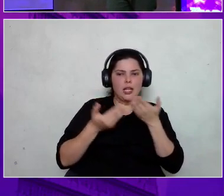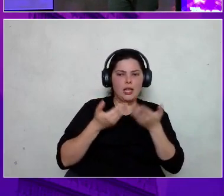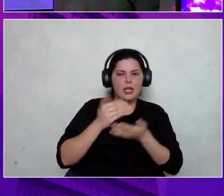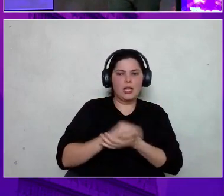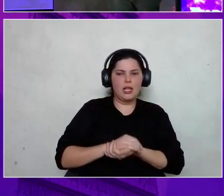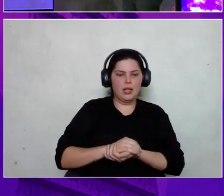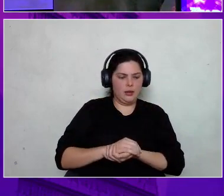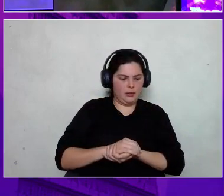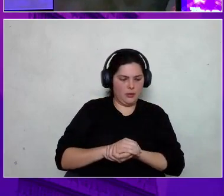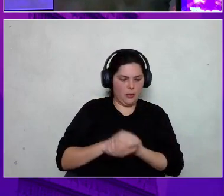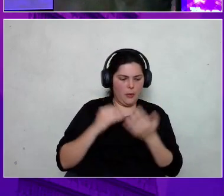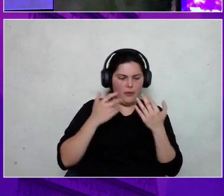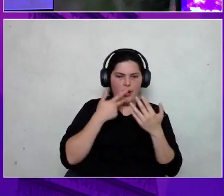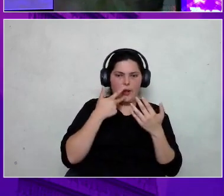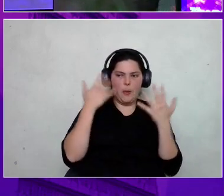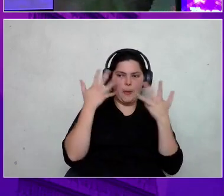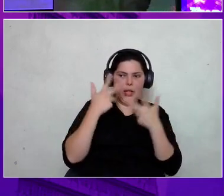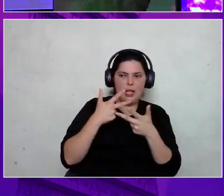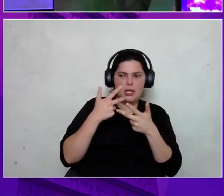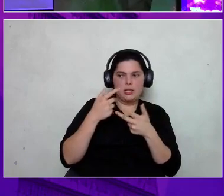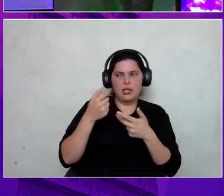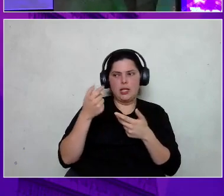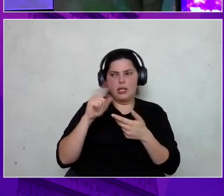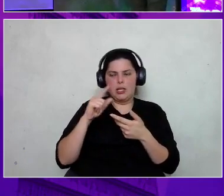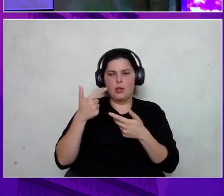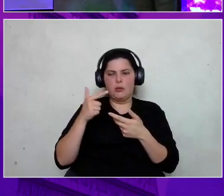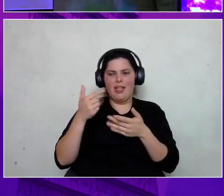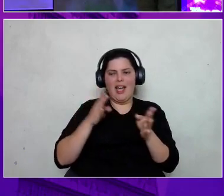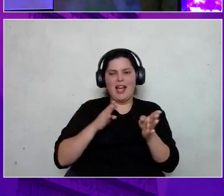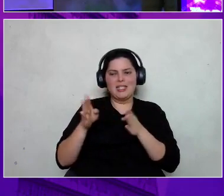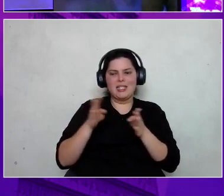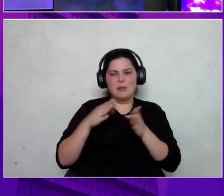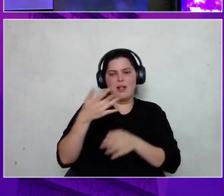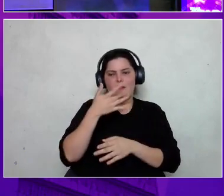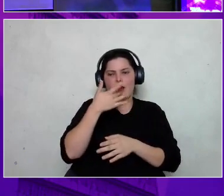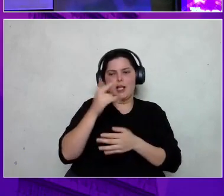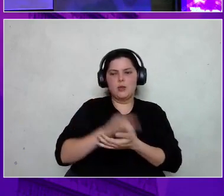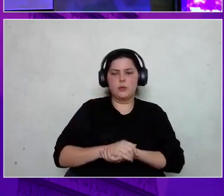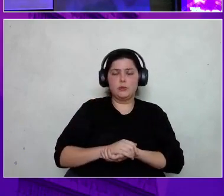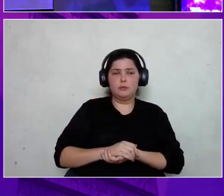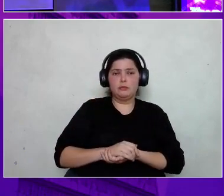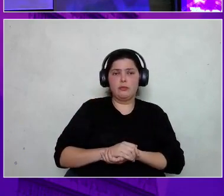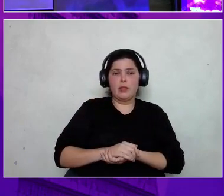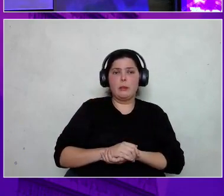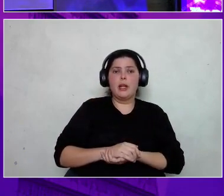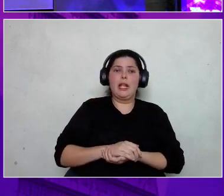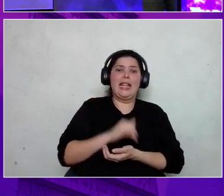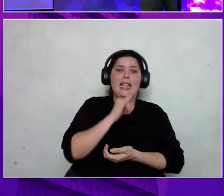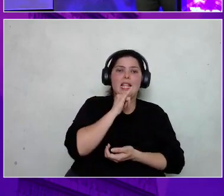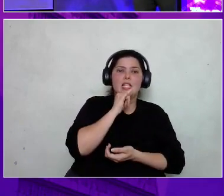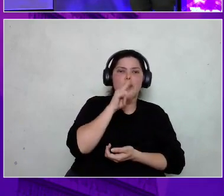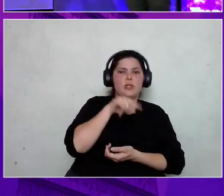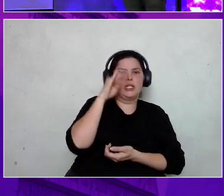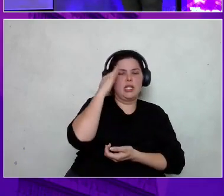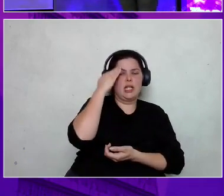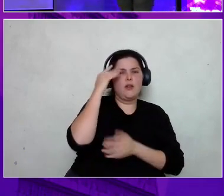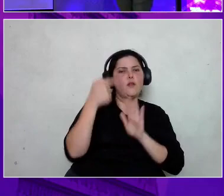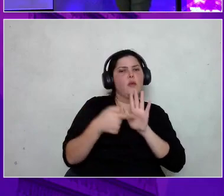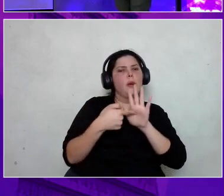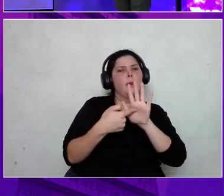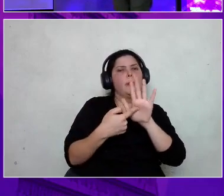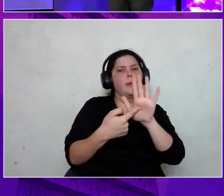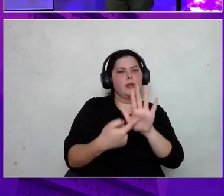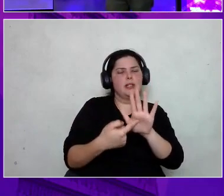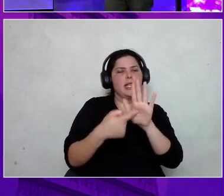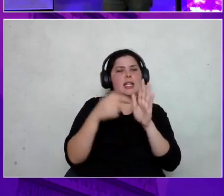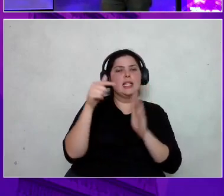ao invés da acessibilidade. Mas é interessante então que para situar os testes, eu vou mostrar para vocês os 7